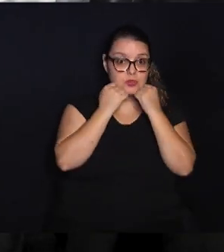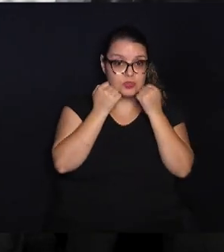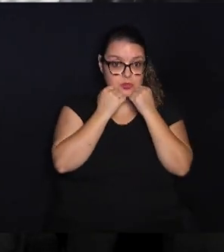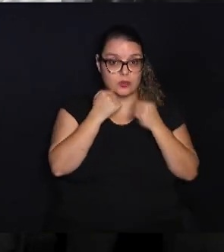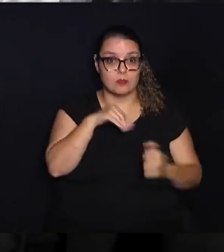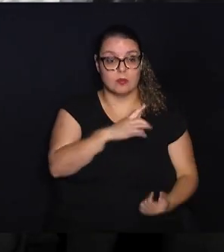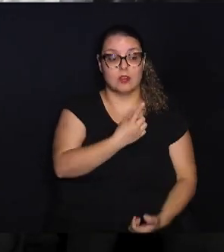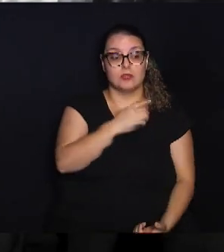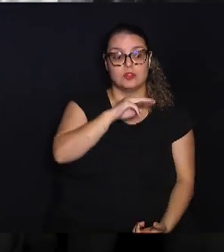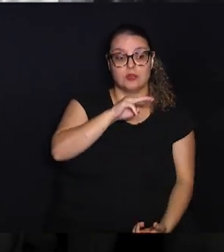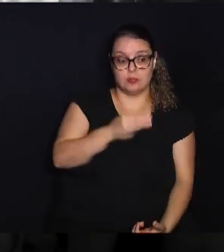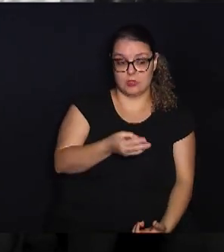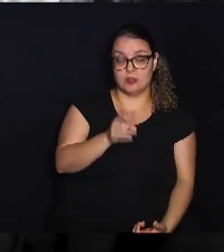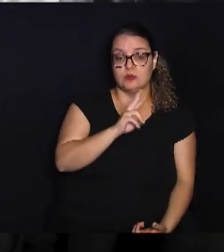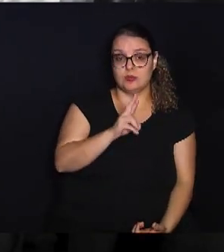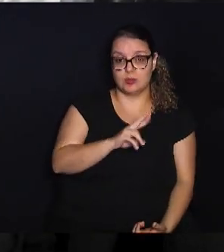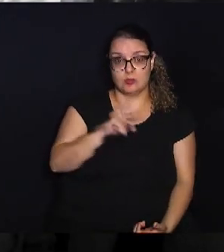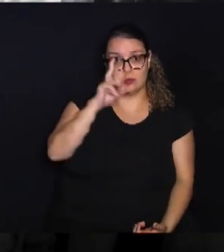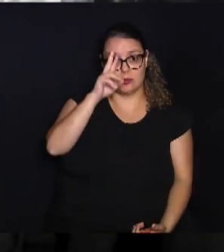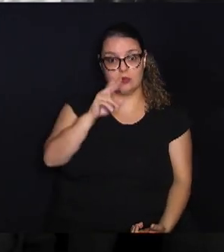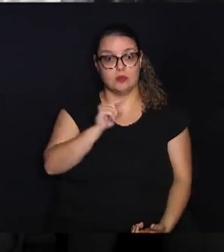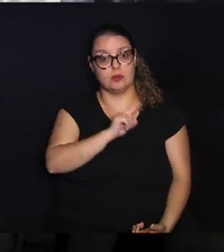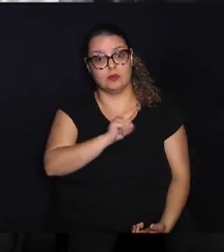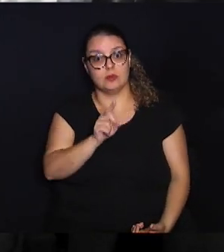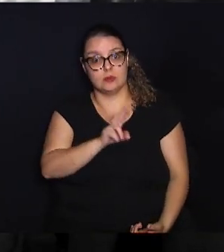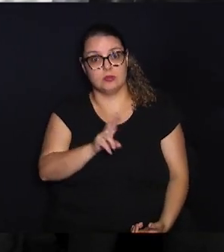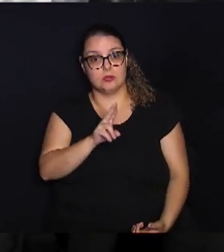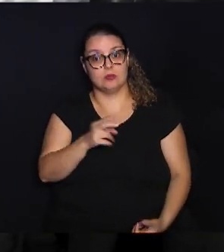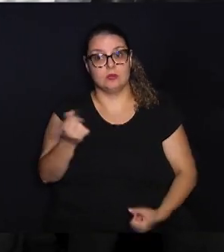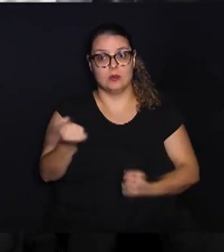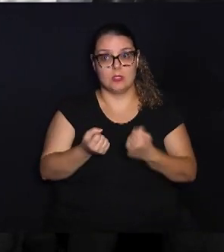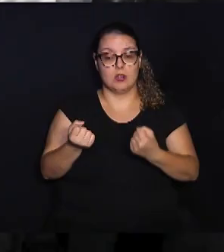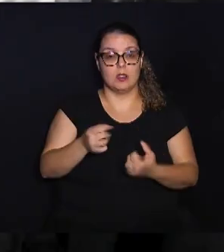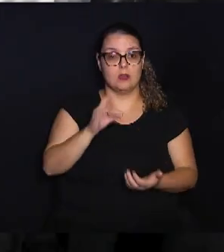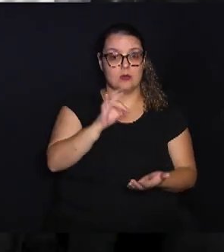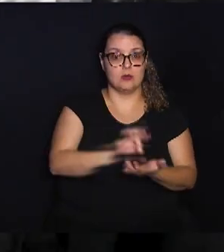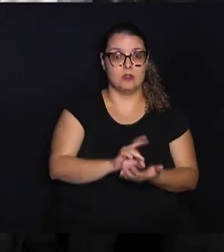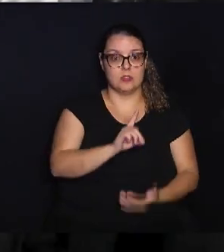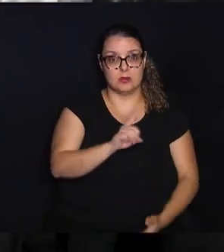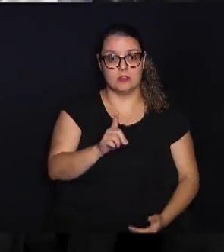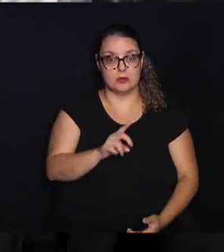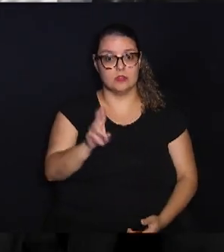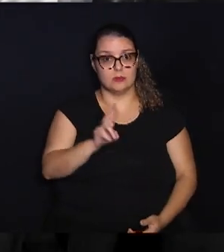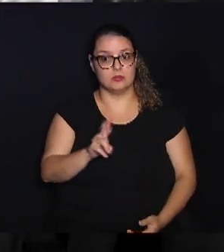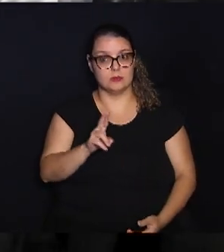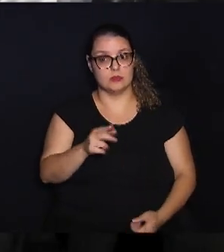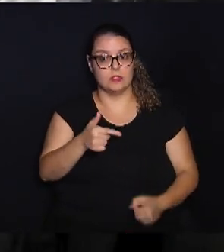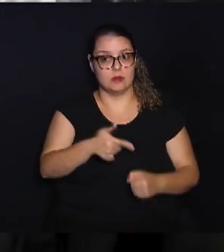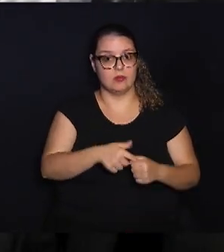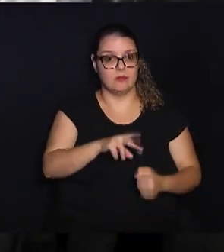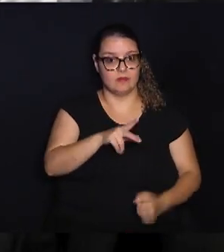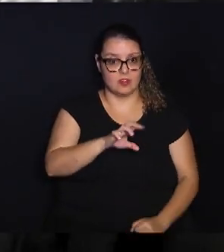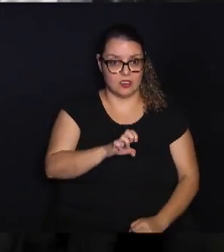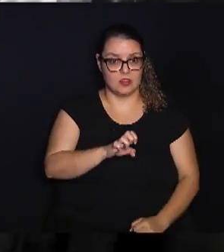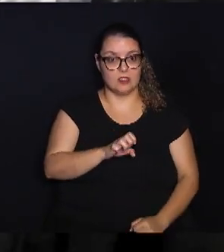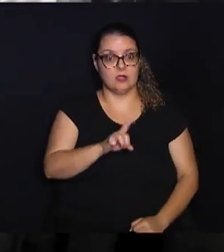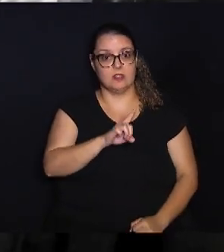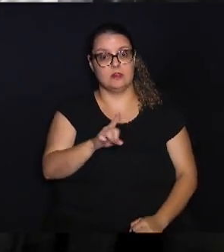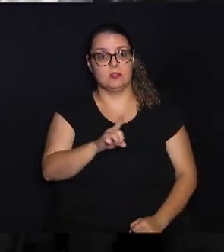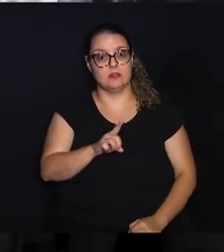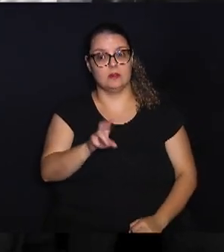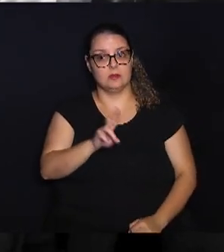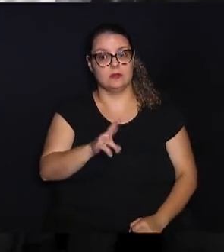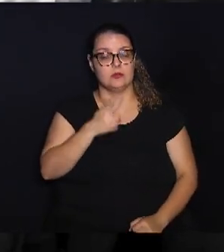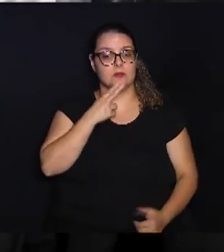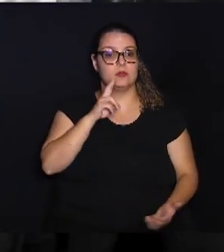milhão, porque o senhor não utiliza carro oficial, não utiliza vale combustível, não utiliza auxílio correio,